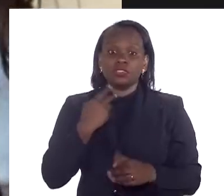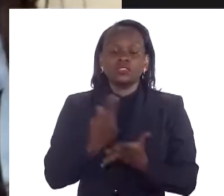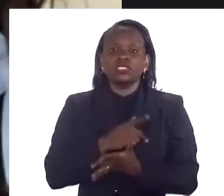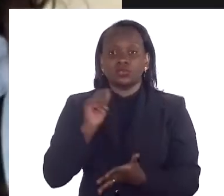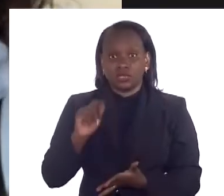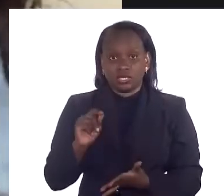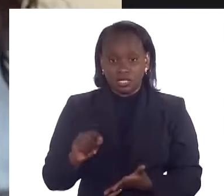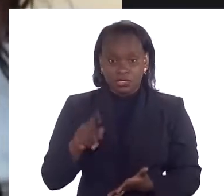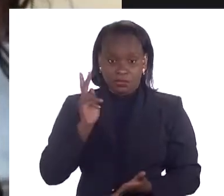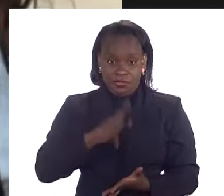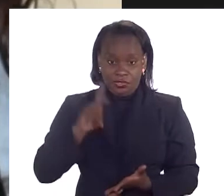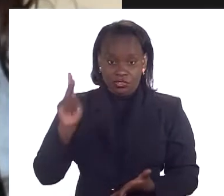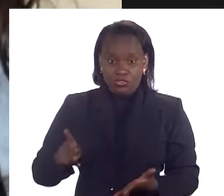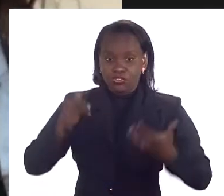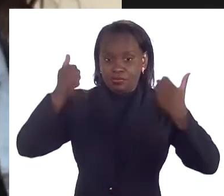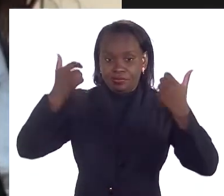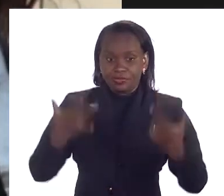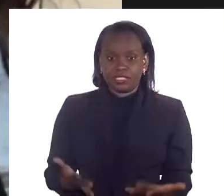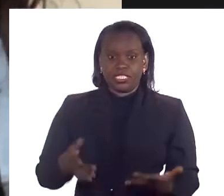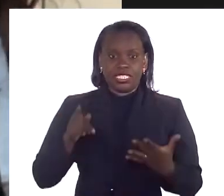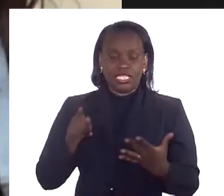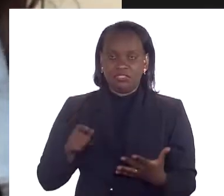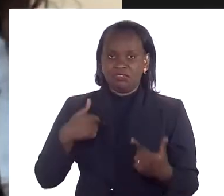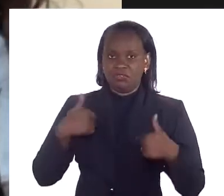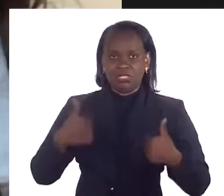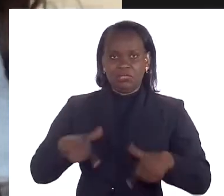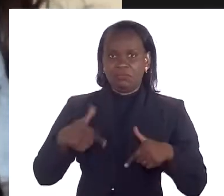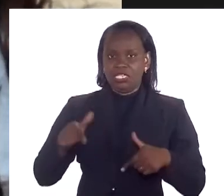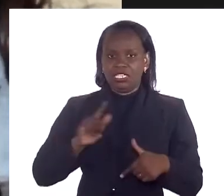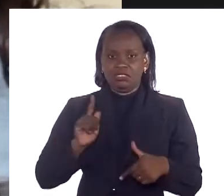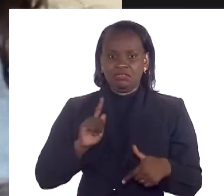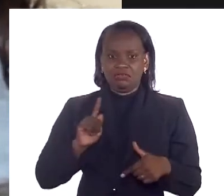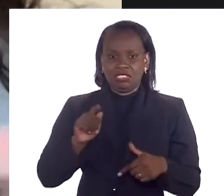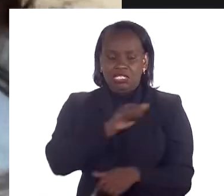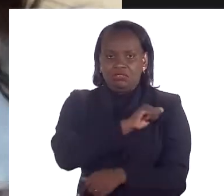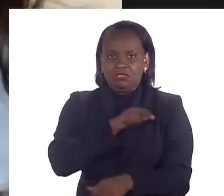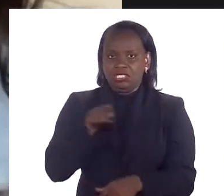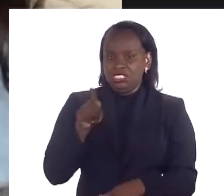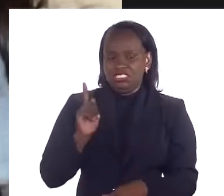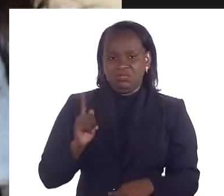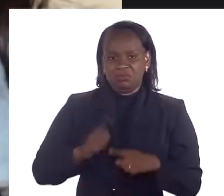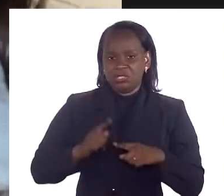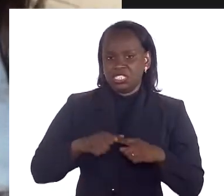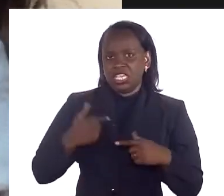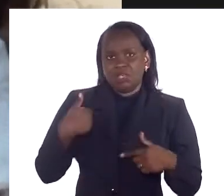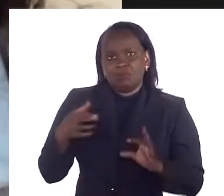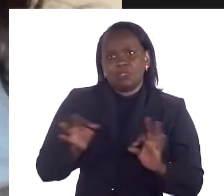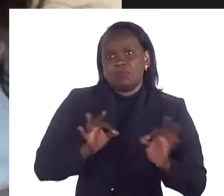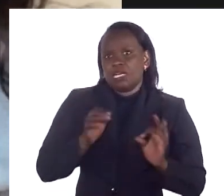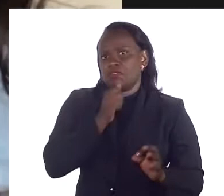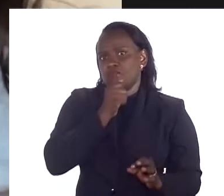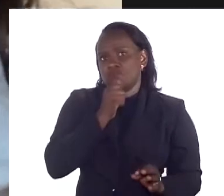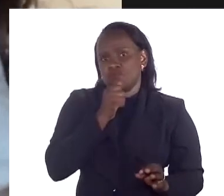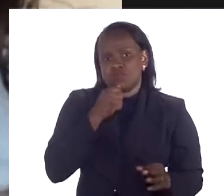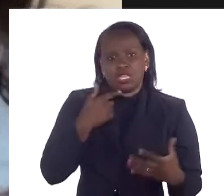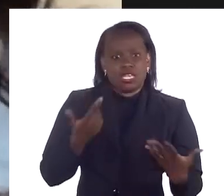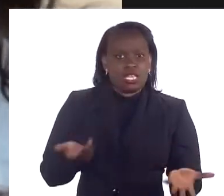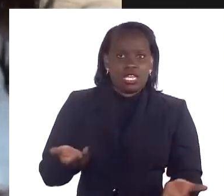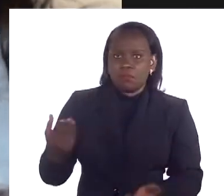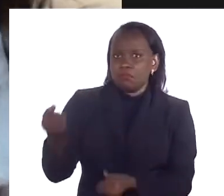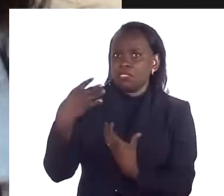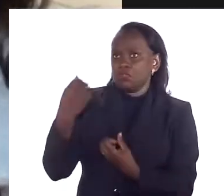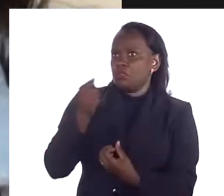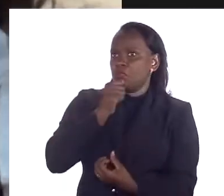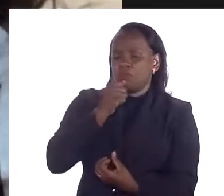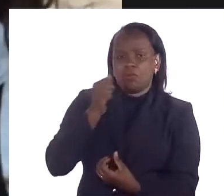pode acontecer é o professor falar que ele não trabalha com esse aluno porque ele não tem preparo, porque ele não